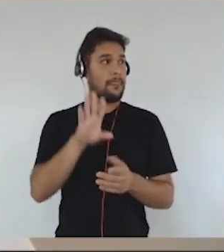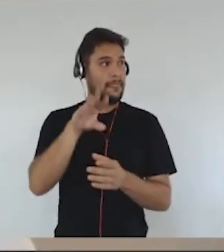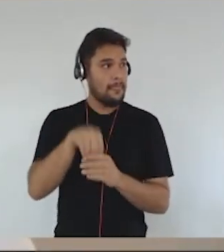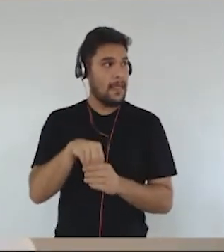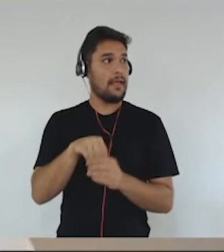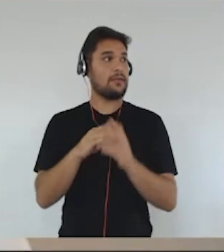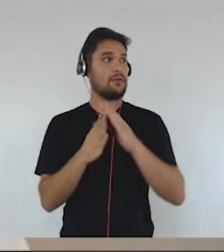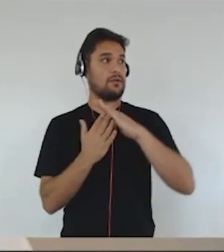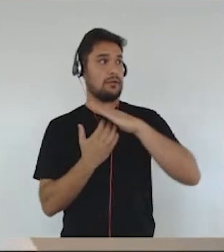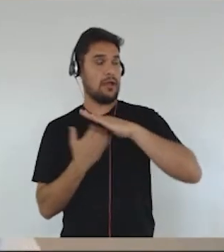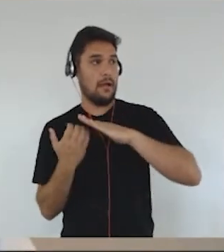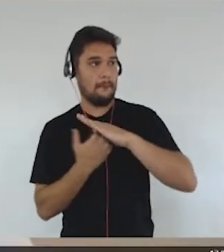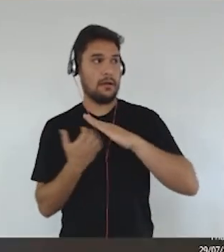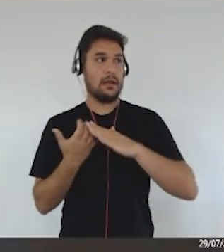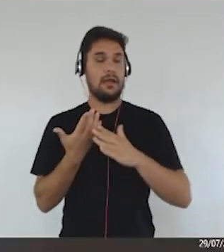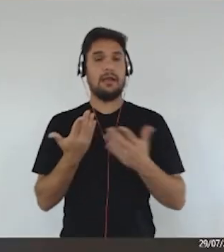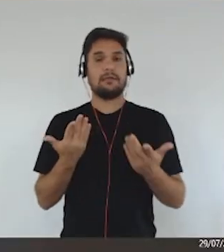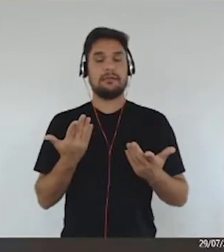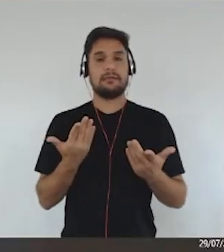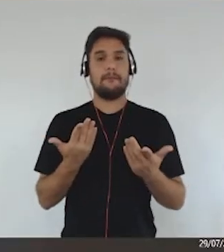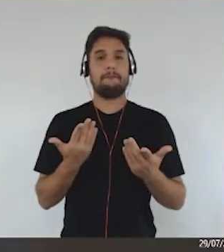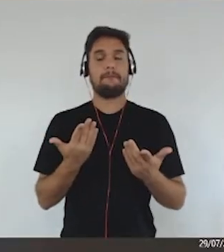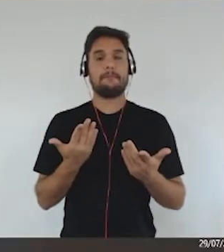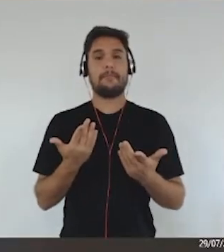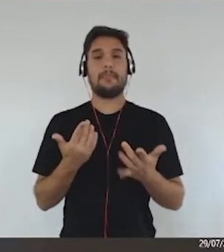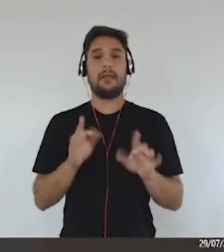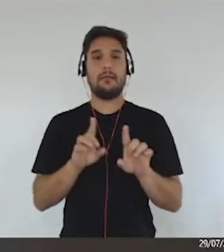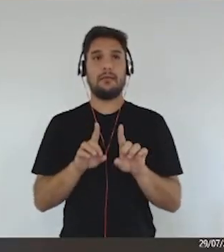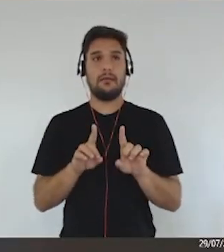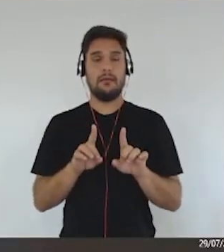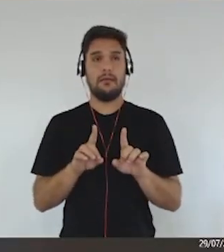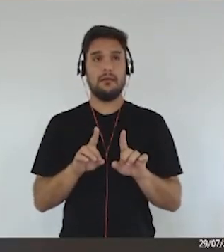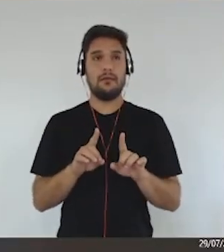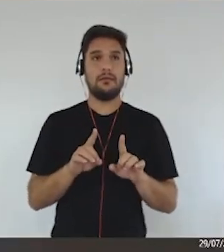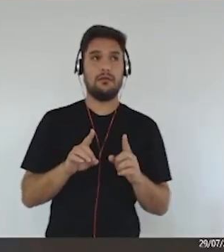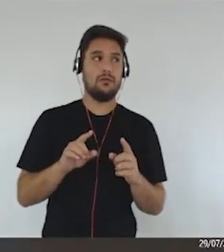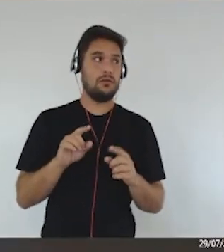dentro da empresa e expor a intimidade daquele colaborador que foi